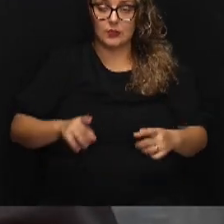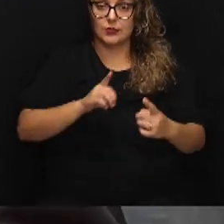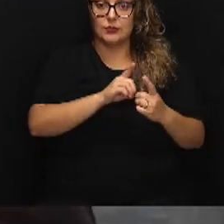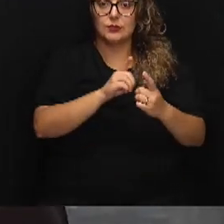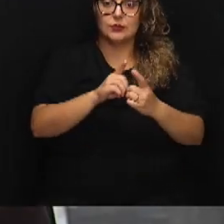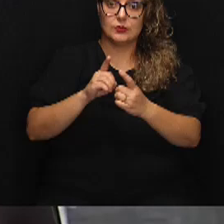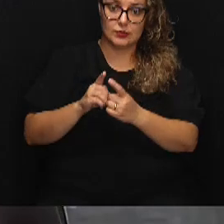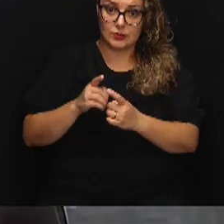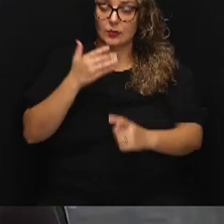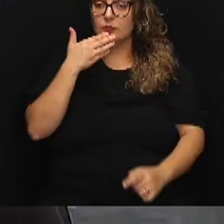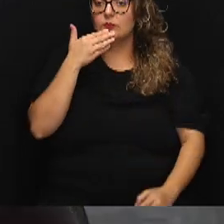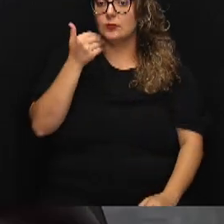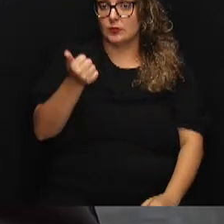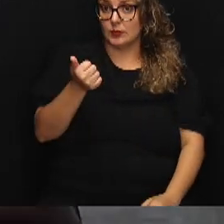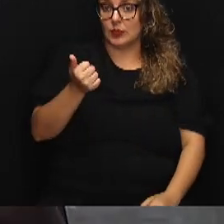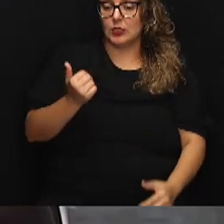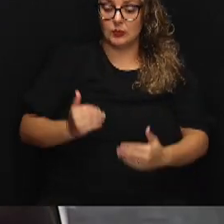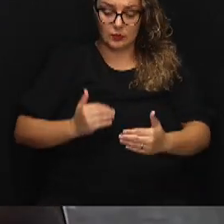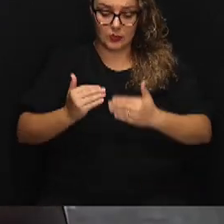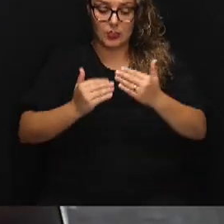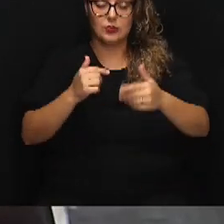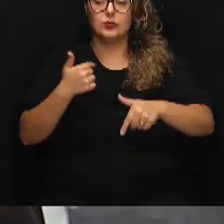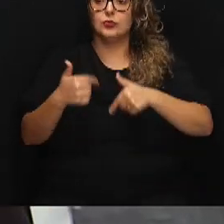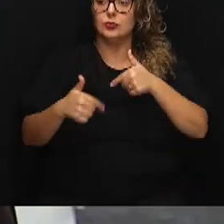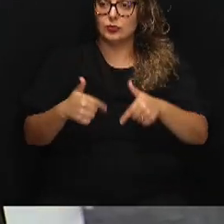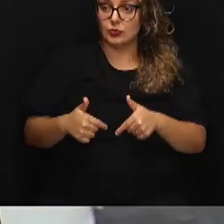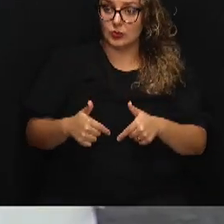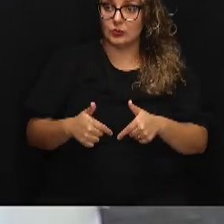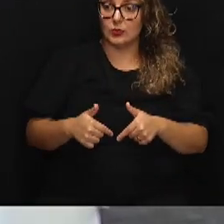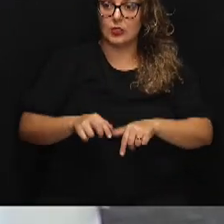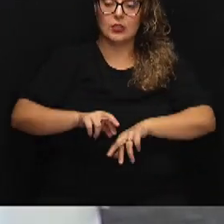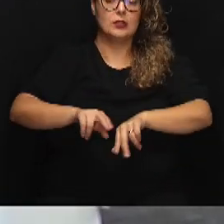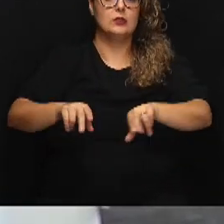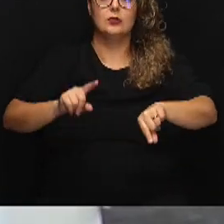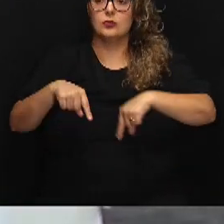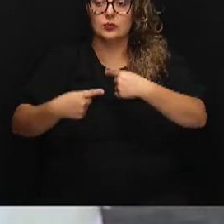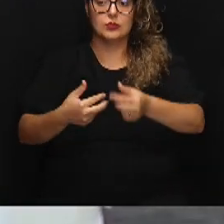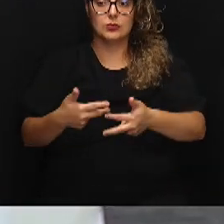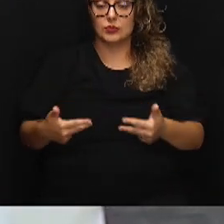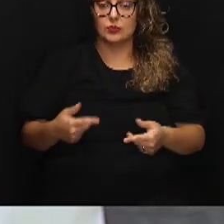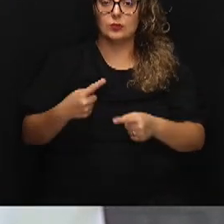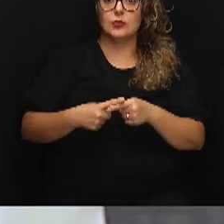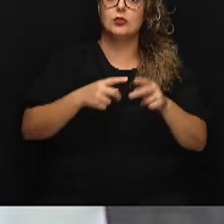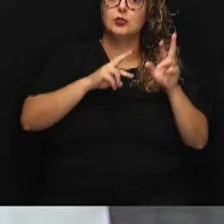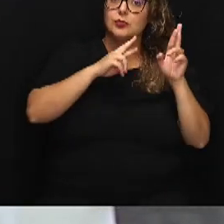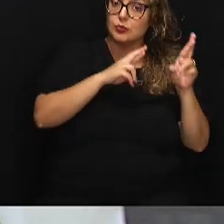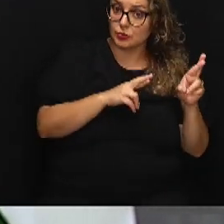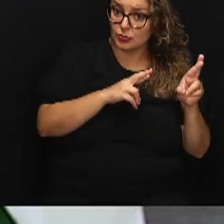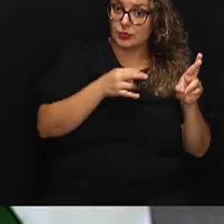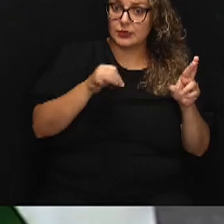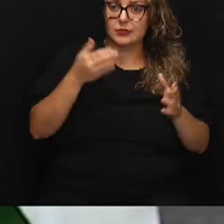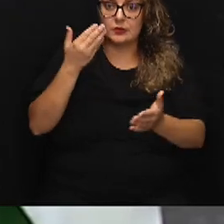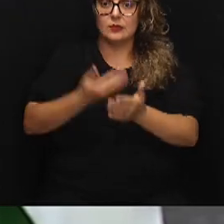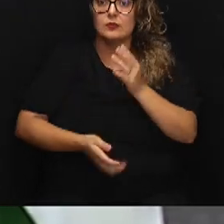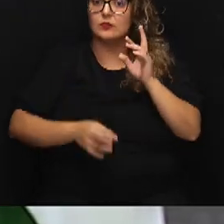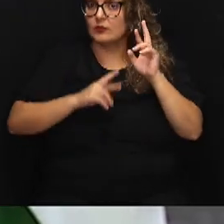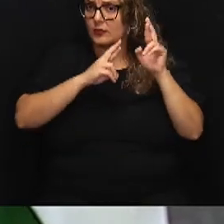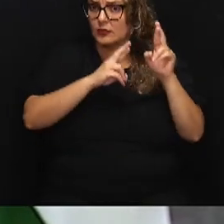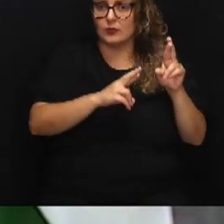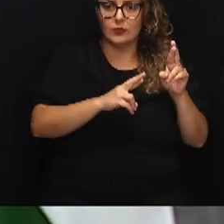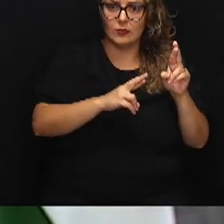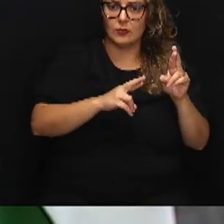para que melhore o seu rendimento no trabalho e entre tantas outras coisas, porque o sono, se você perde o sono